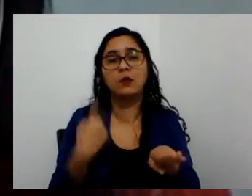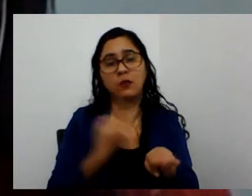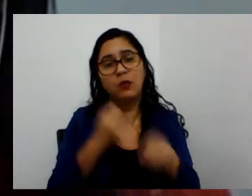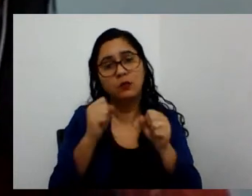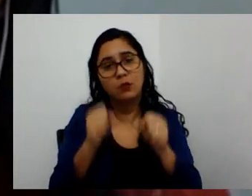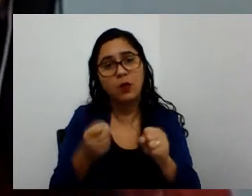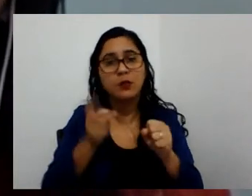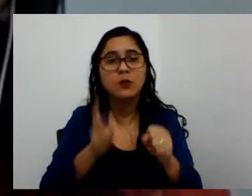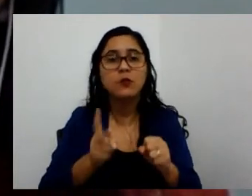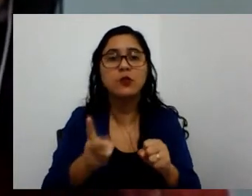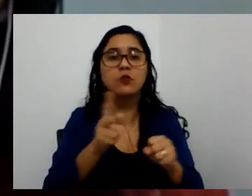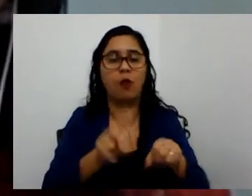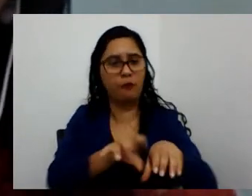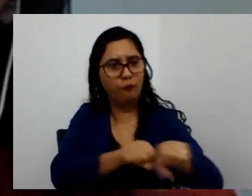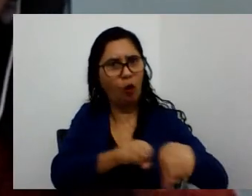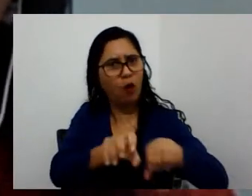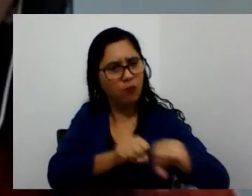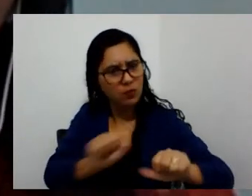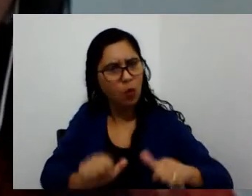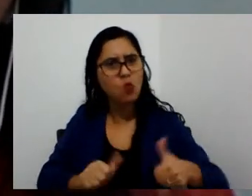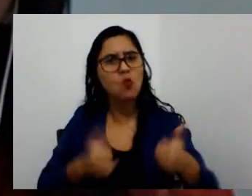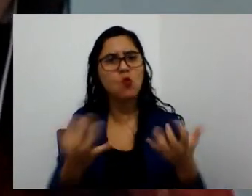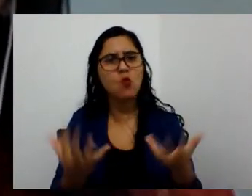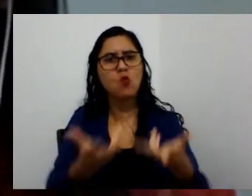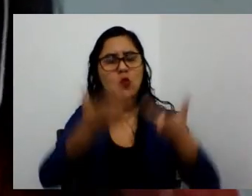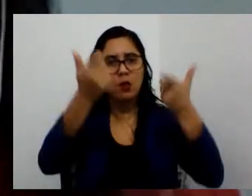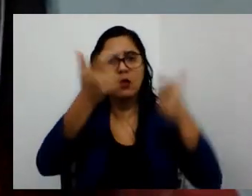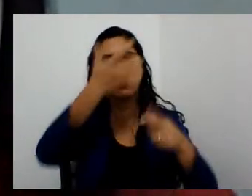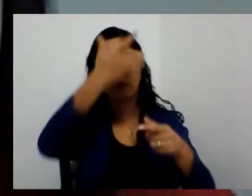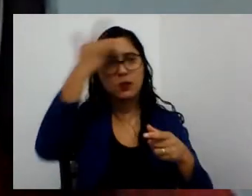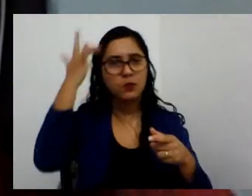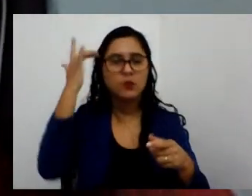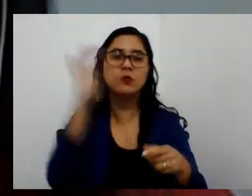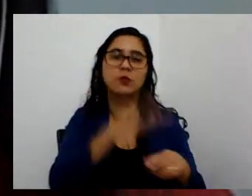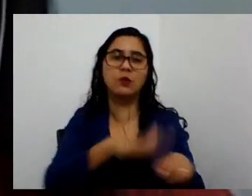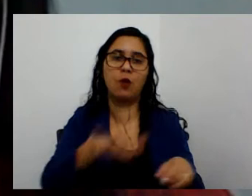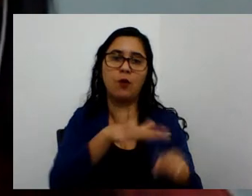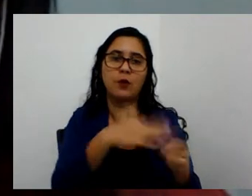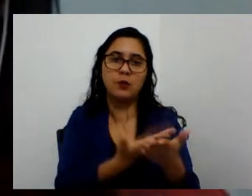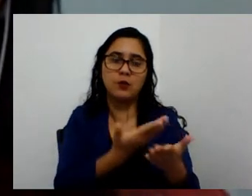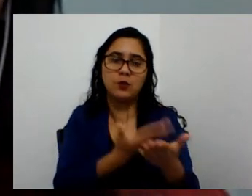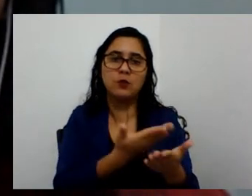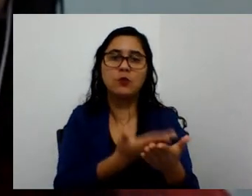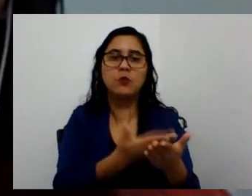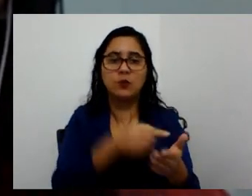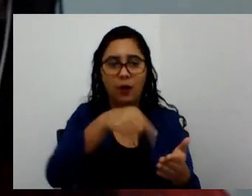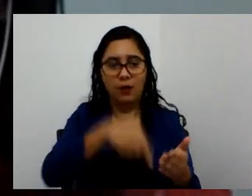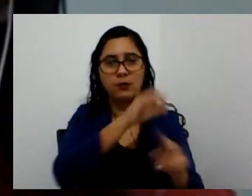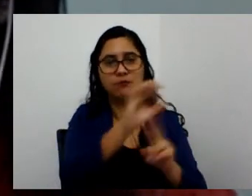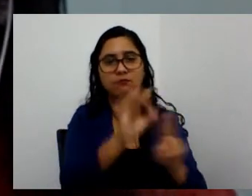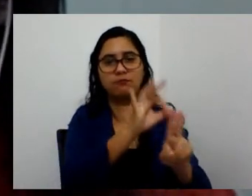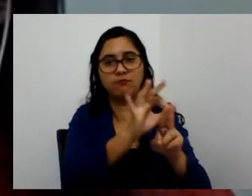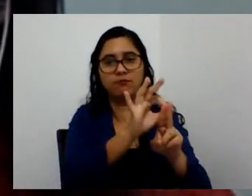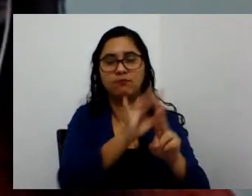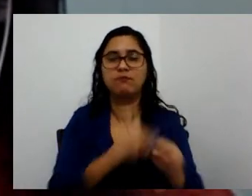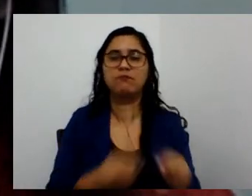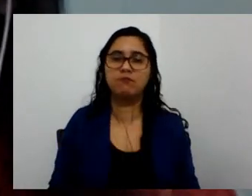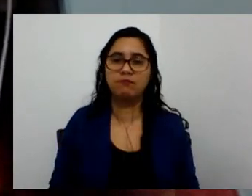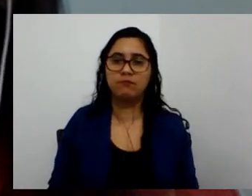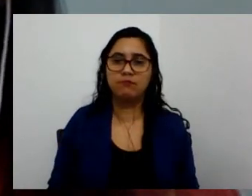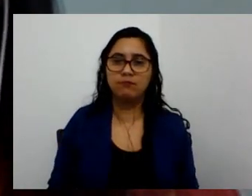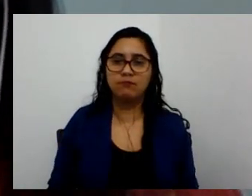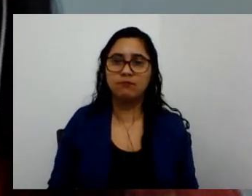a grande formação dos nossos acadêmicos, né, no caso dos nossos aqui da UFSCar.